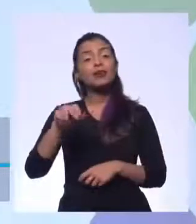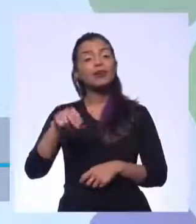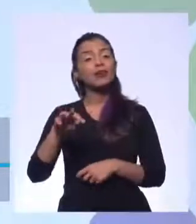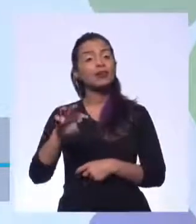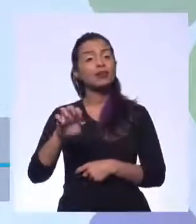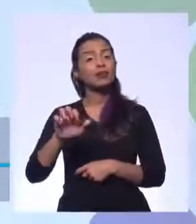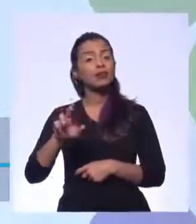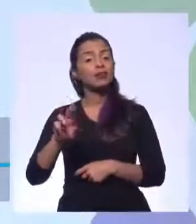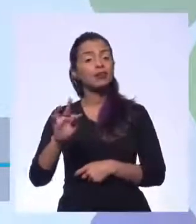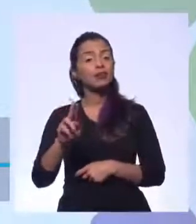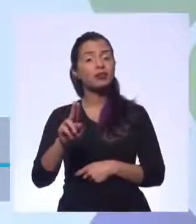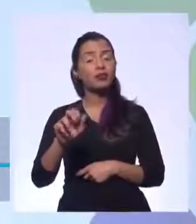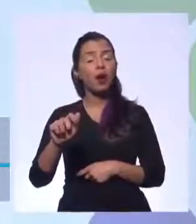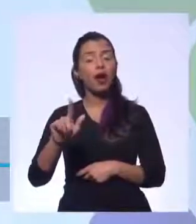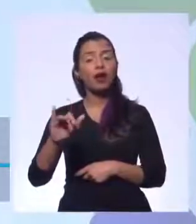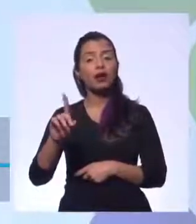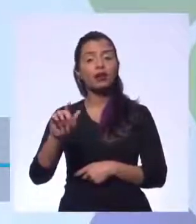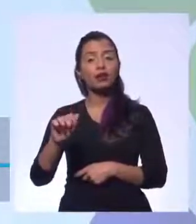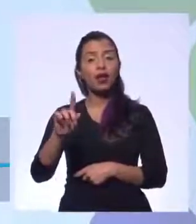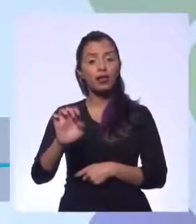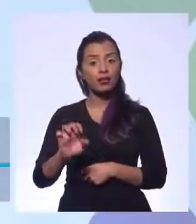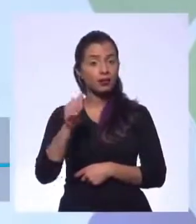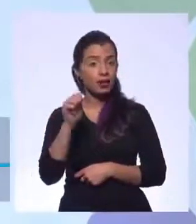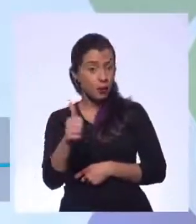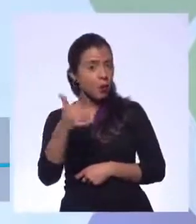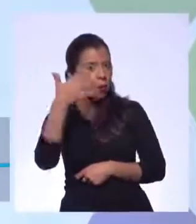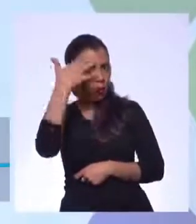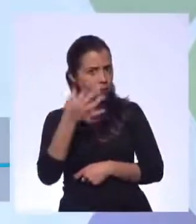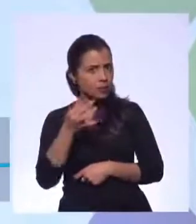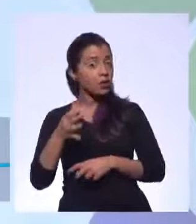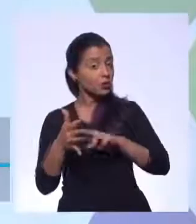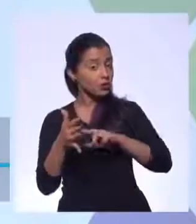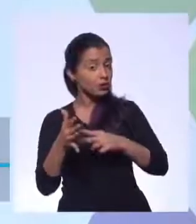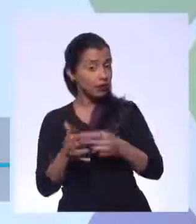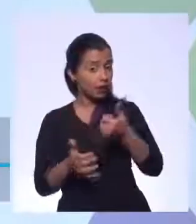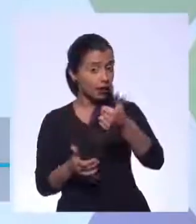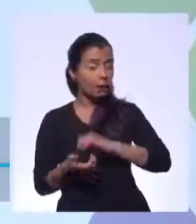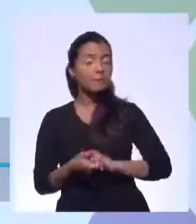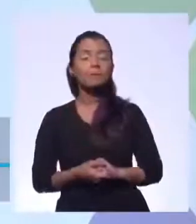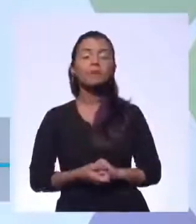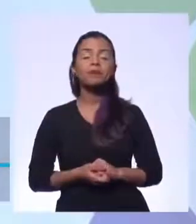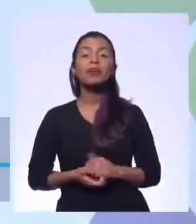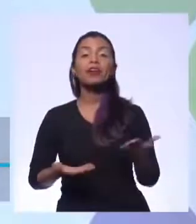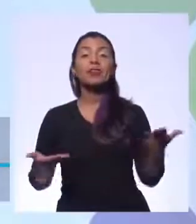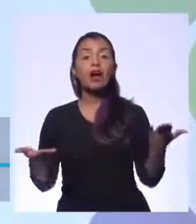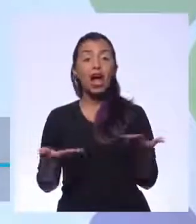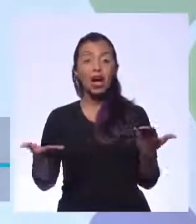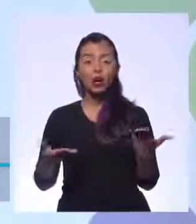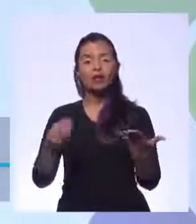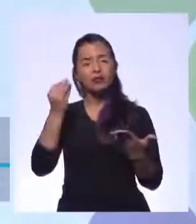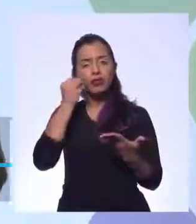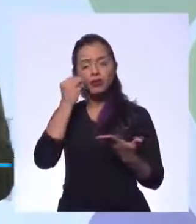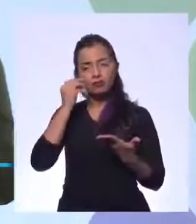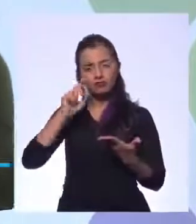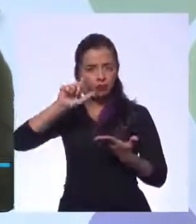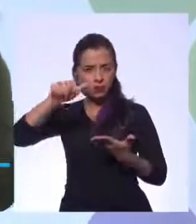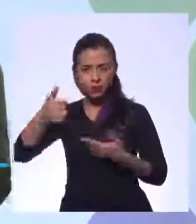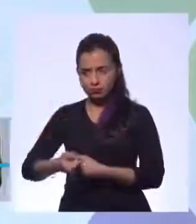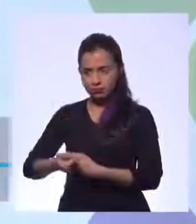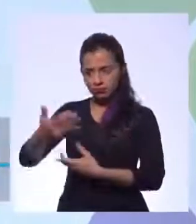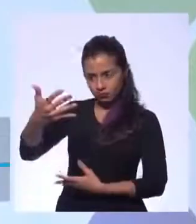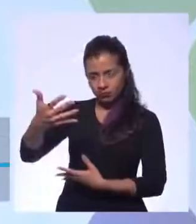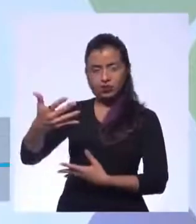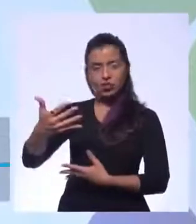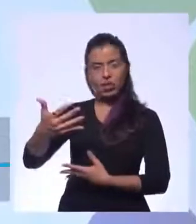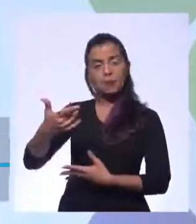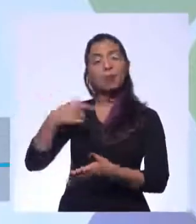bom recurso. Vocês entenderam o que ela é? E aí eu vou sistematizar para depois abrir o chat e fazer uma pergunta para eles. Porque, Dani, a